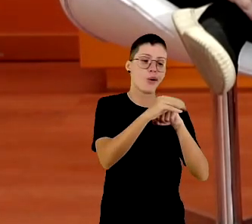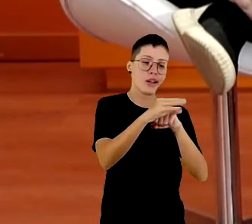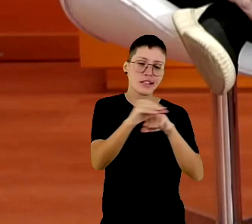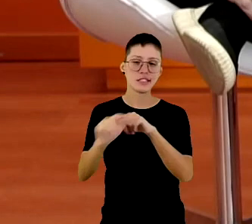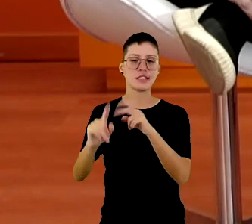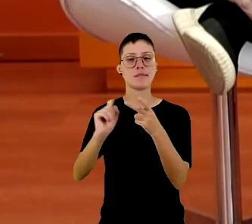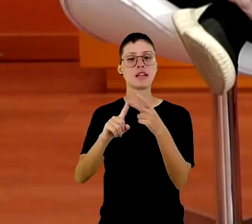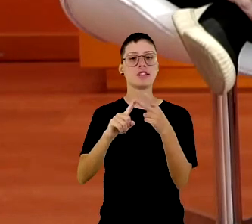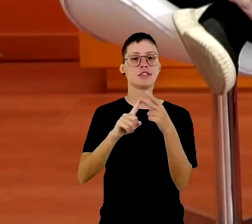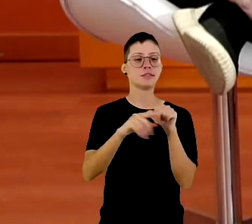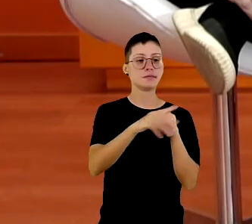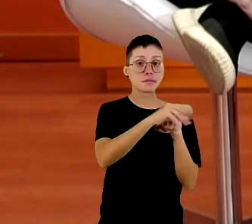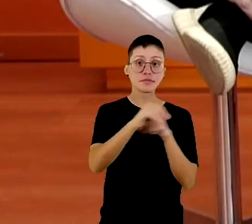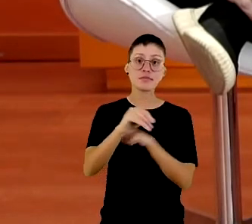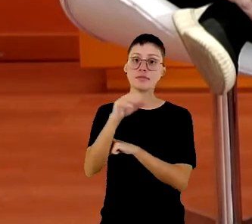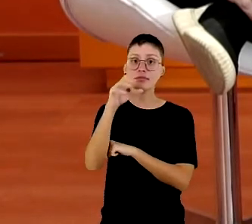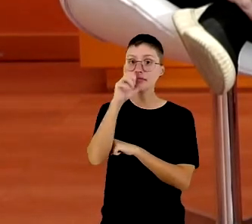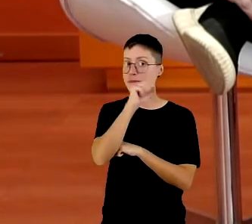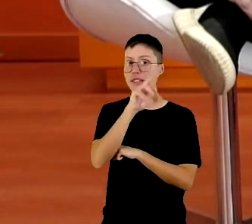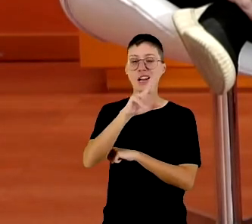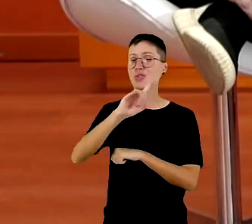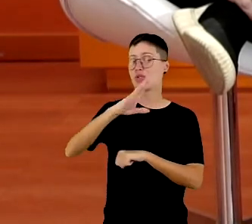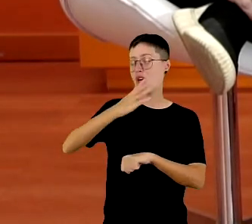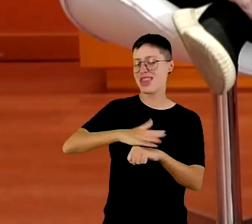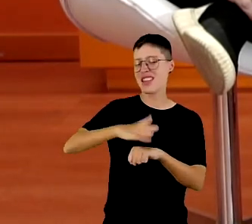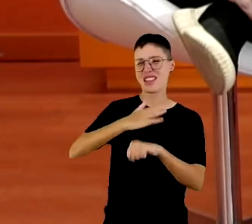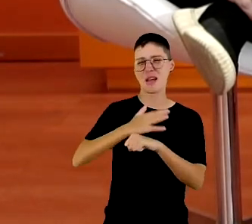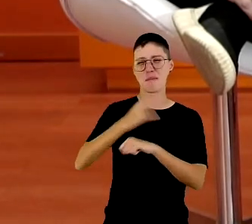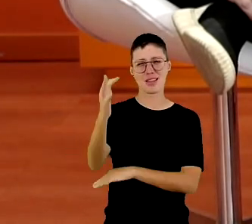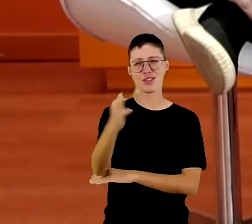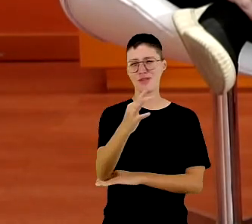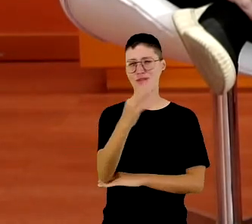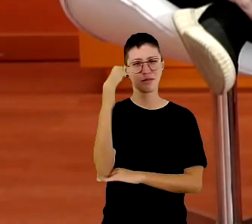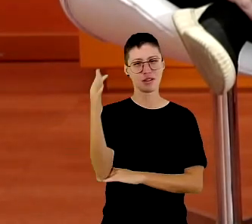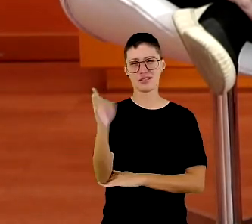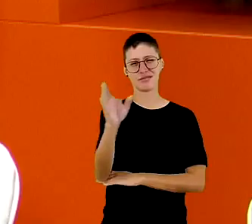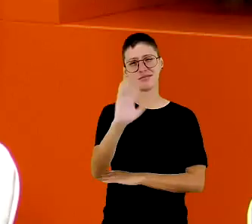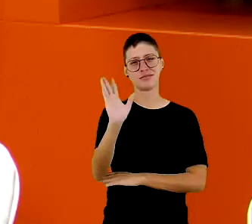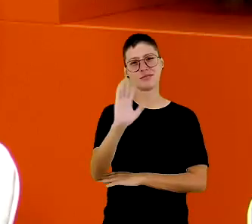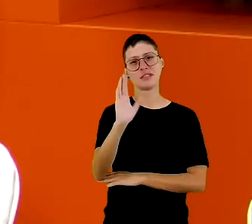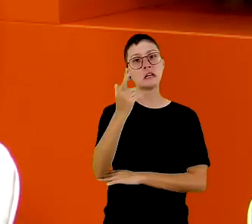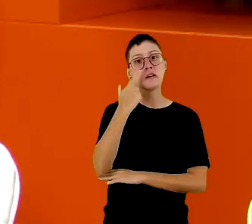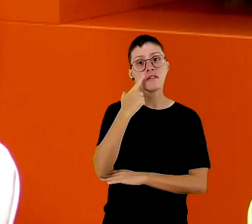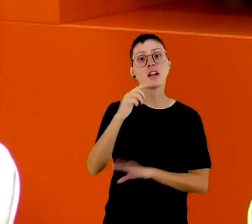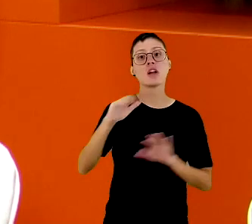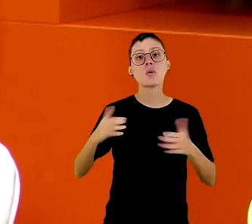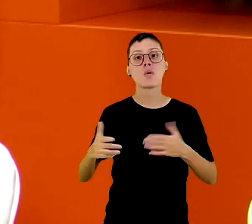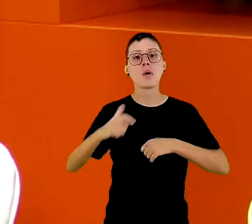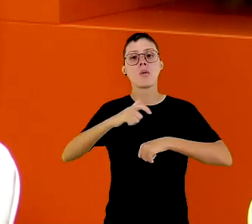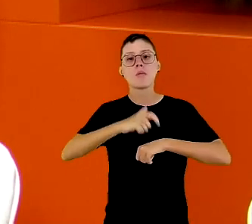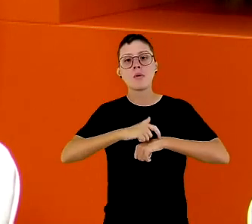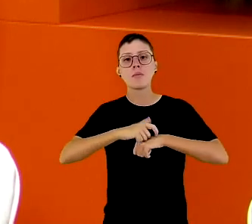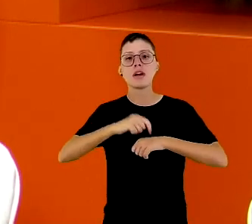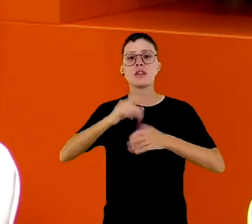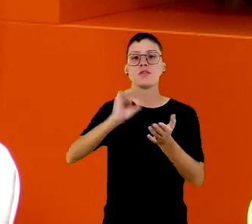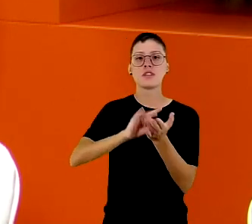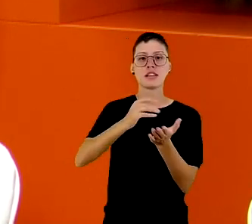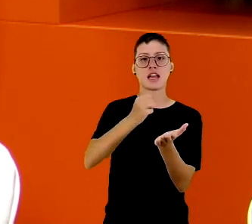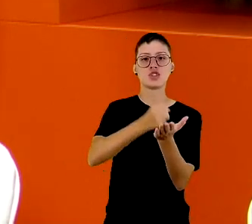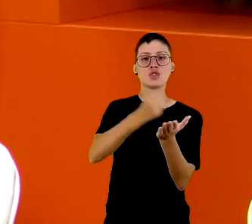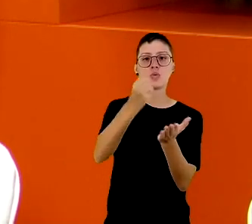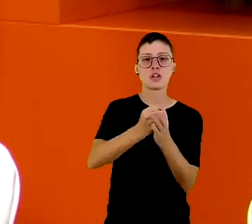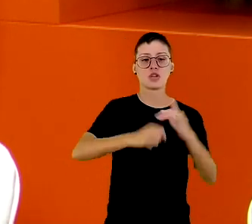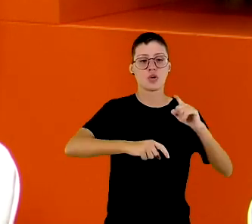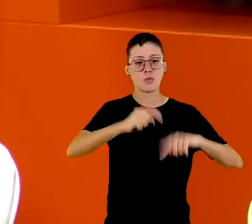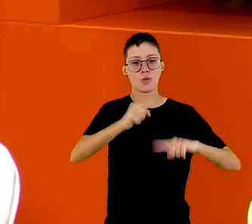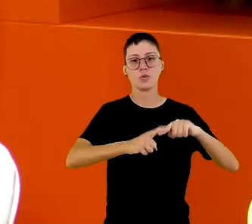conhecimento rápido, não só treinamento formal, né? Olhar ali quando foi que o cliente fez, de fato, a contratação do produto, como é que está o